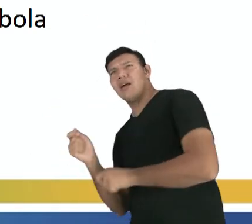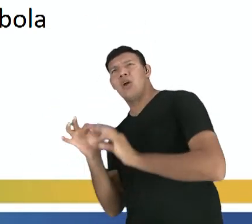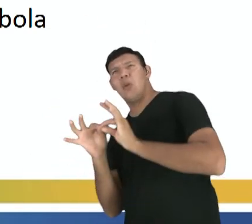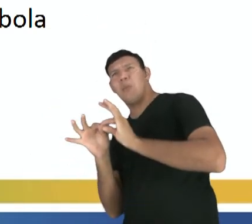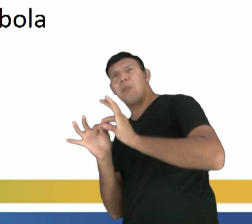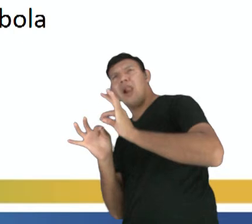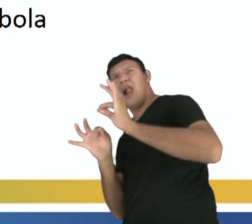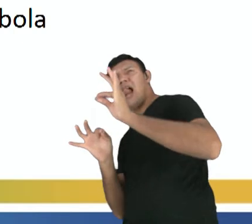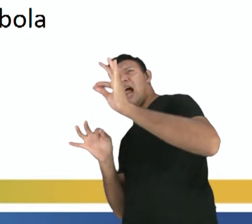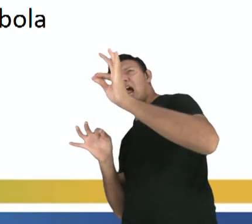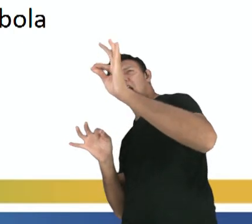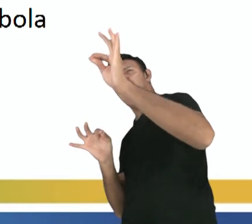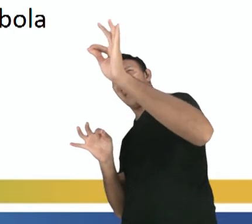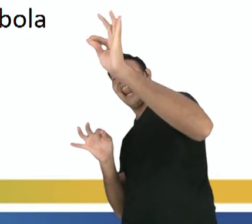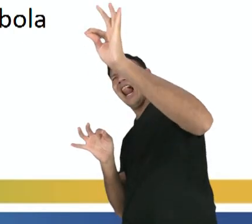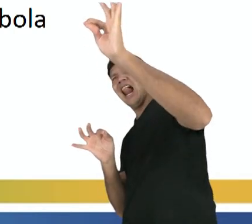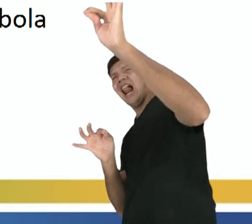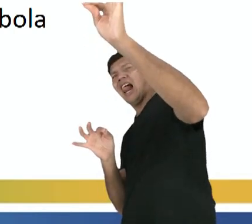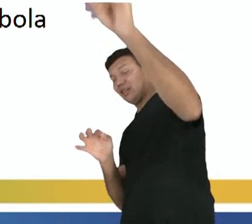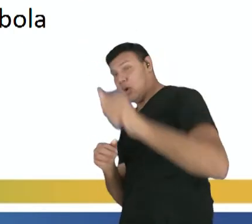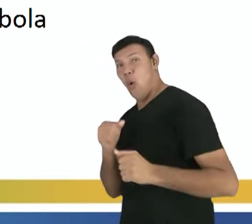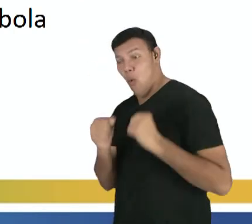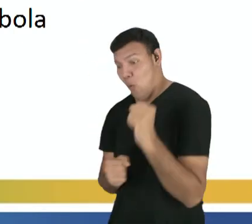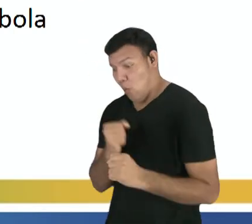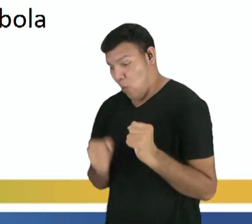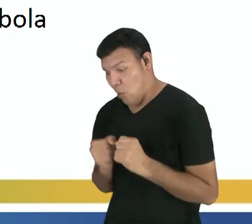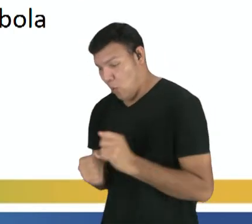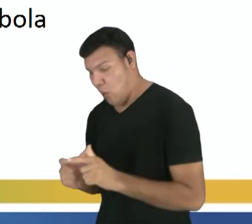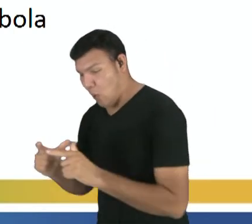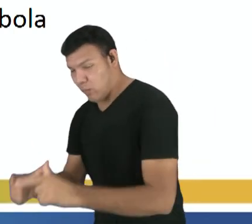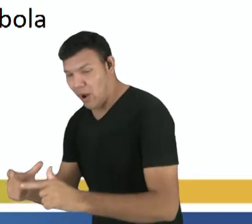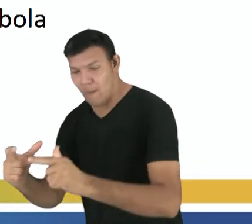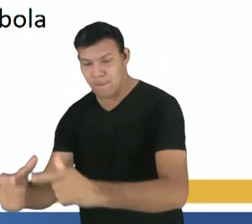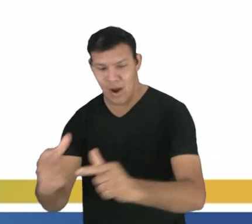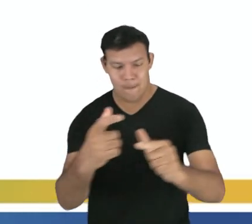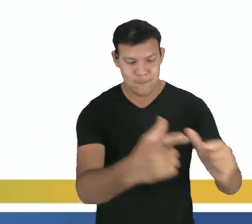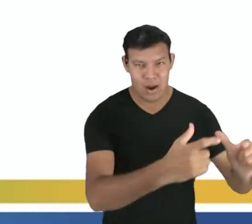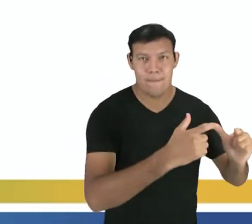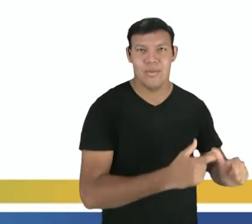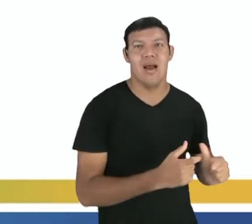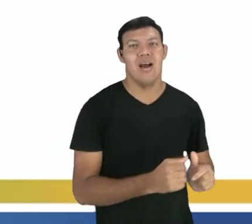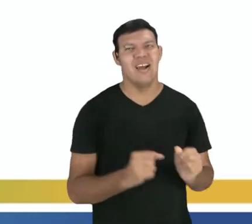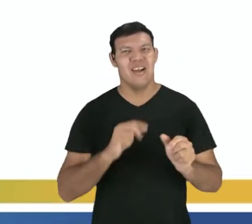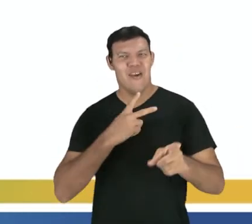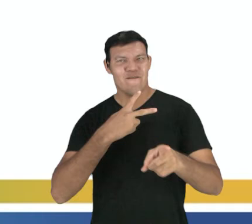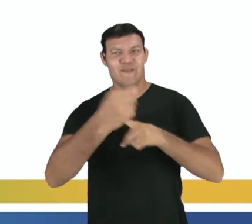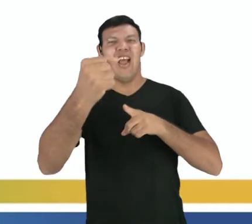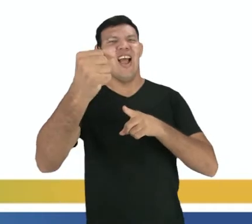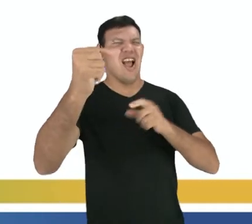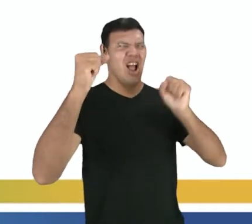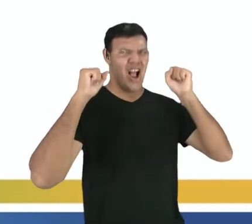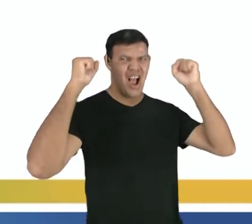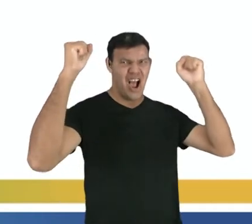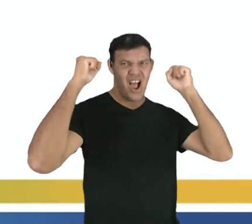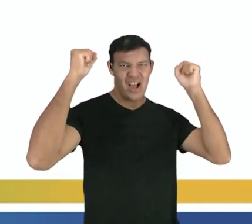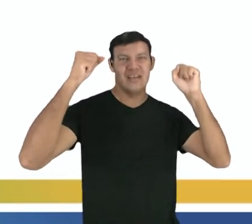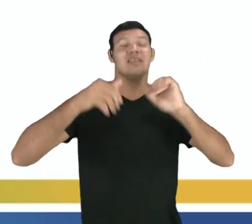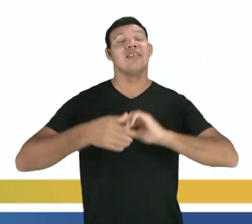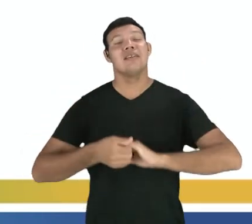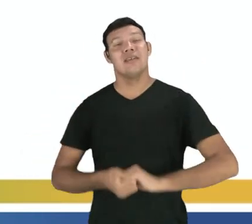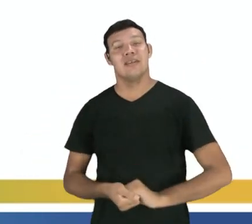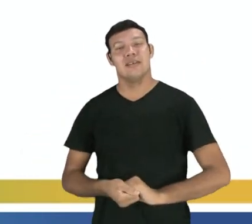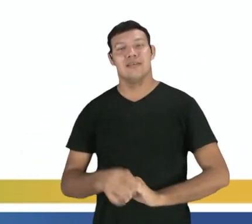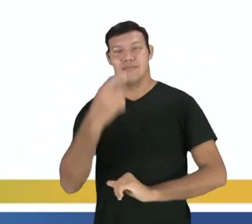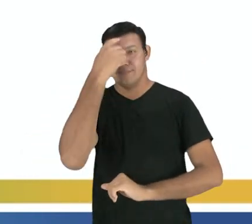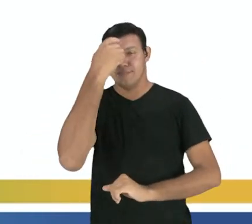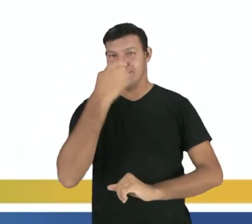ir passando pelas bases, que são partes do campo, que estão espalhadas pelo campo. Então,